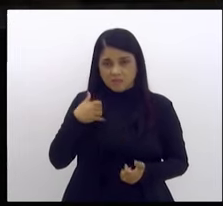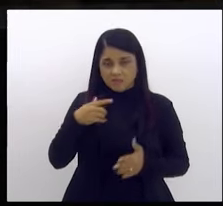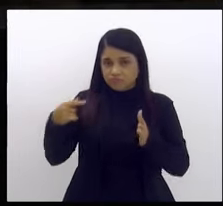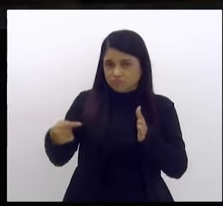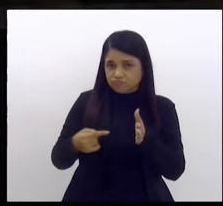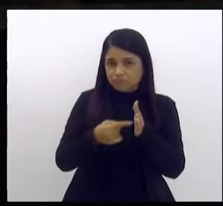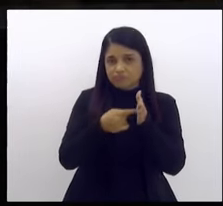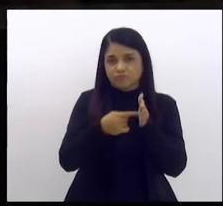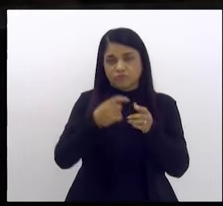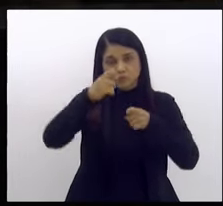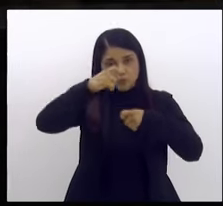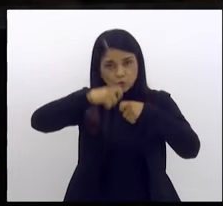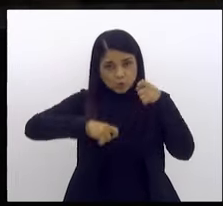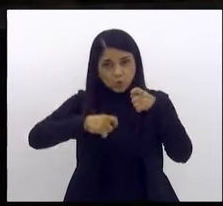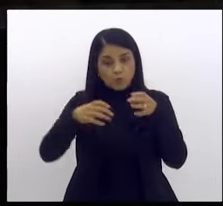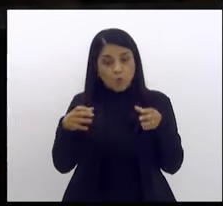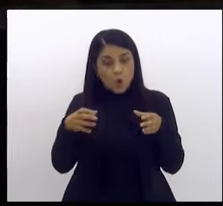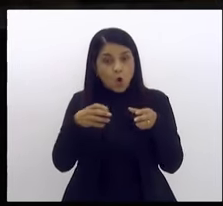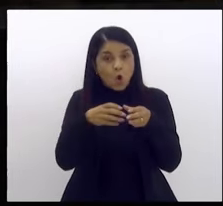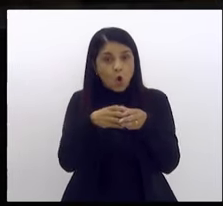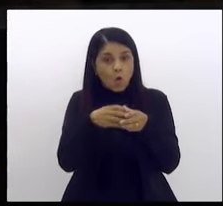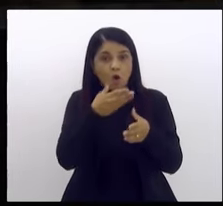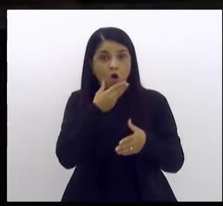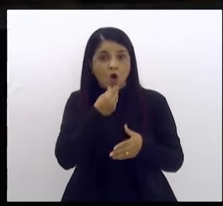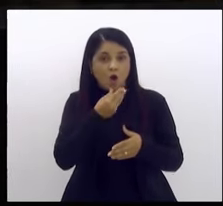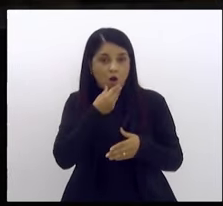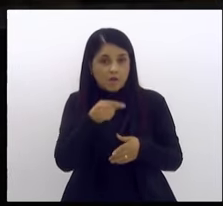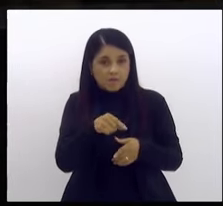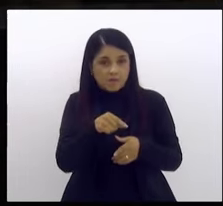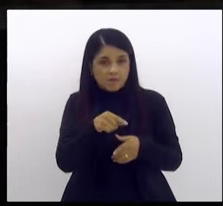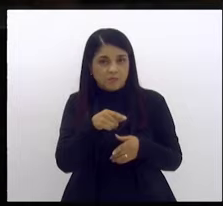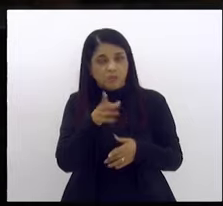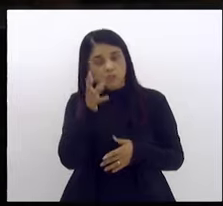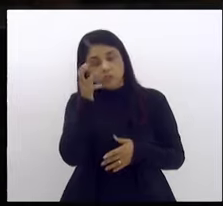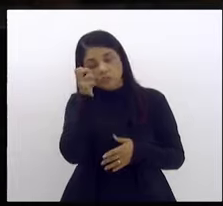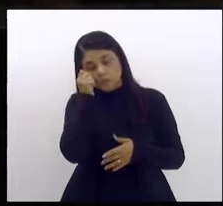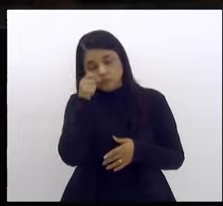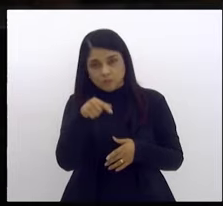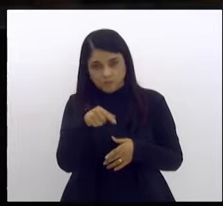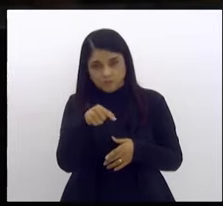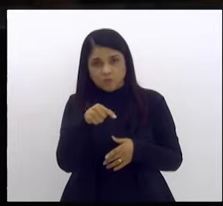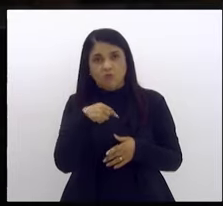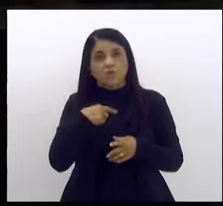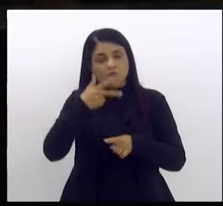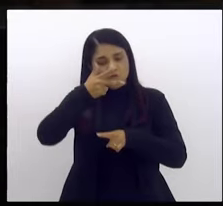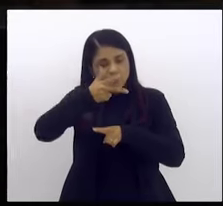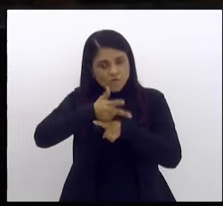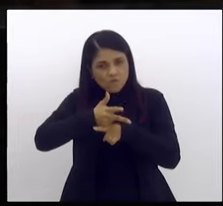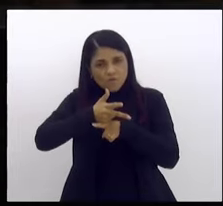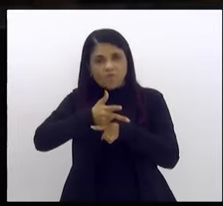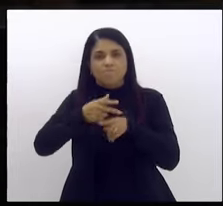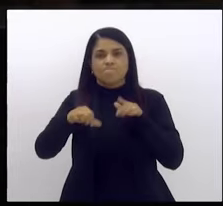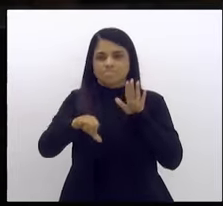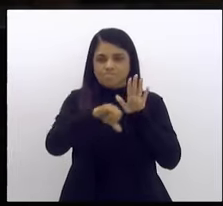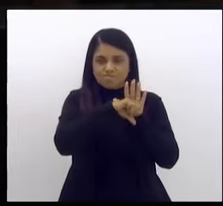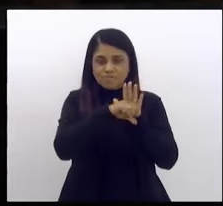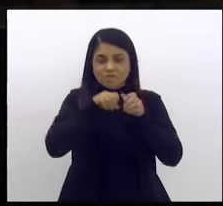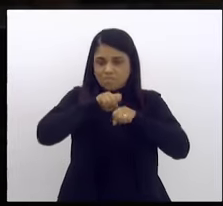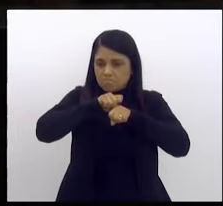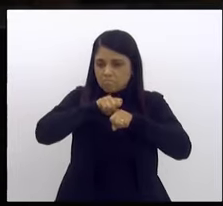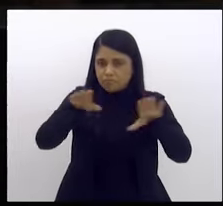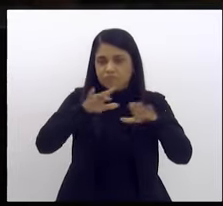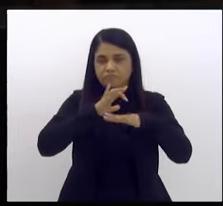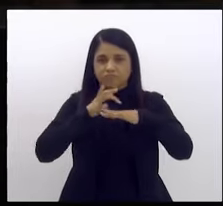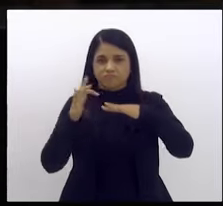vítima de um estupro coletivo desacordada e o crime foi filmado e compartilhado nas redes